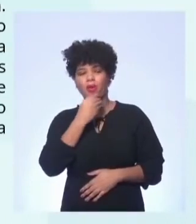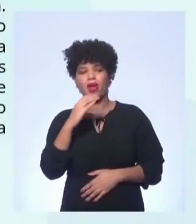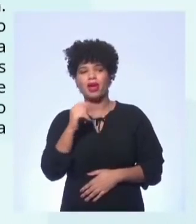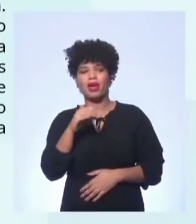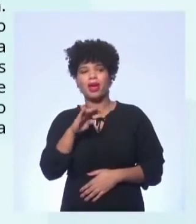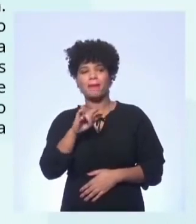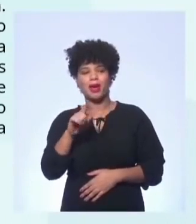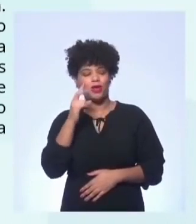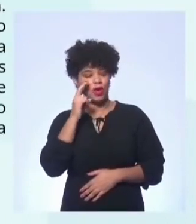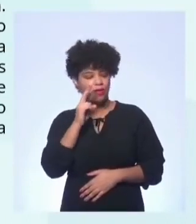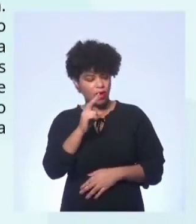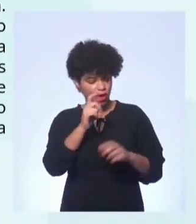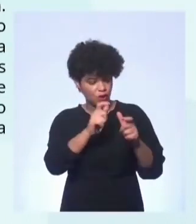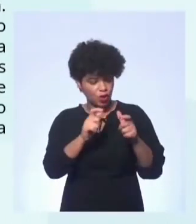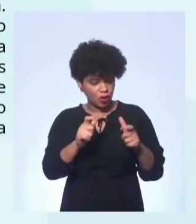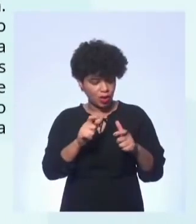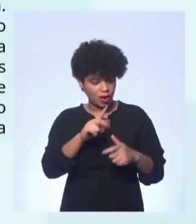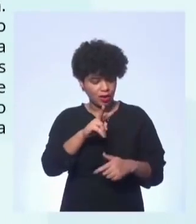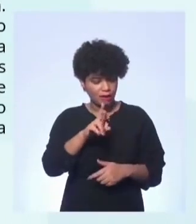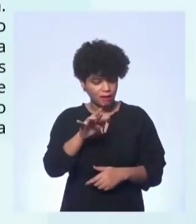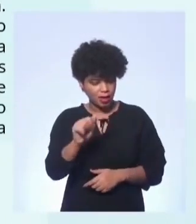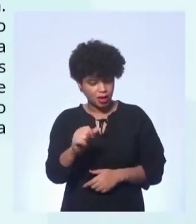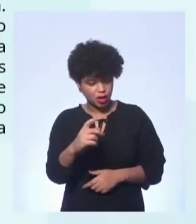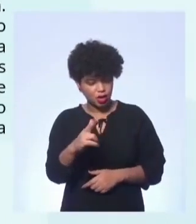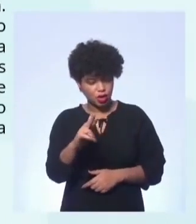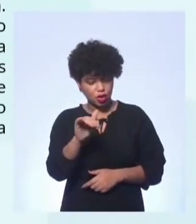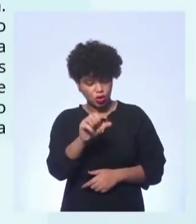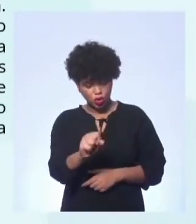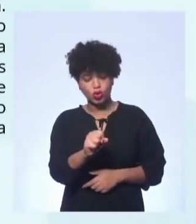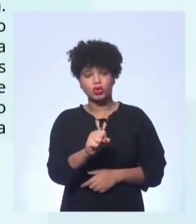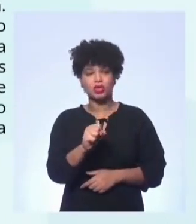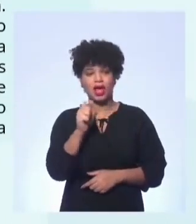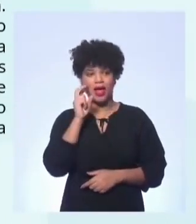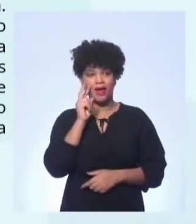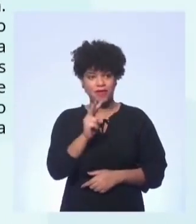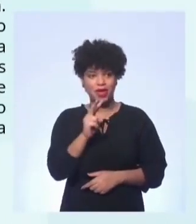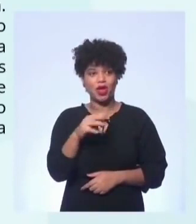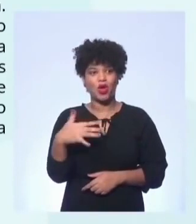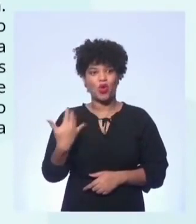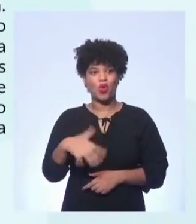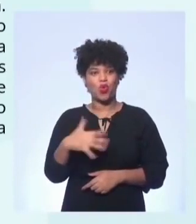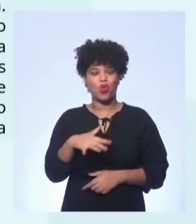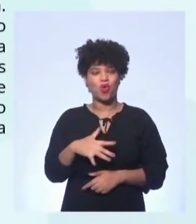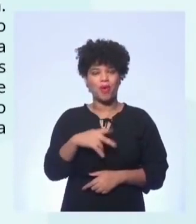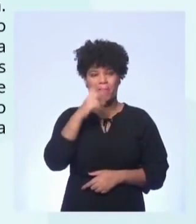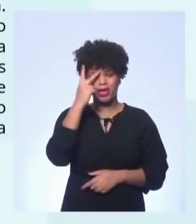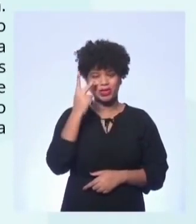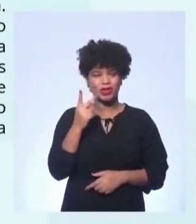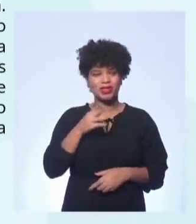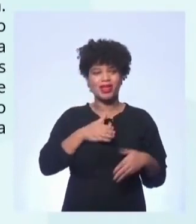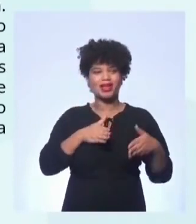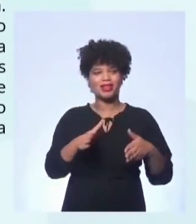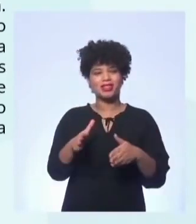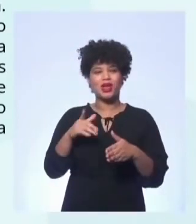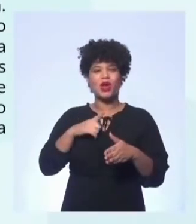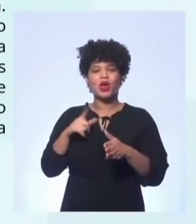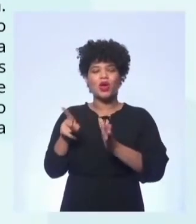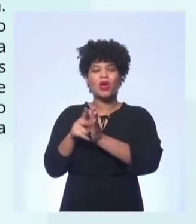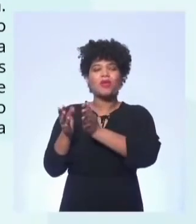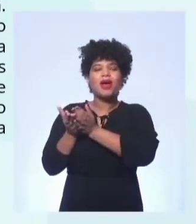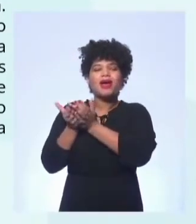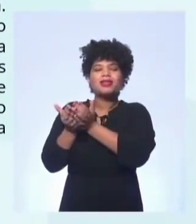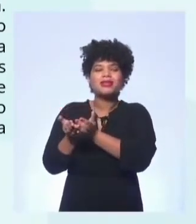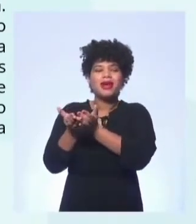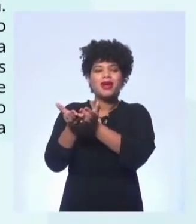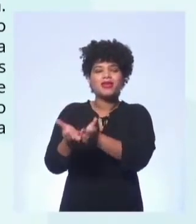de Veracruz. No dia 24, Cabral recebeu os nativos em seu navio e